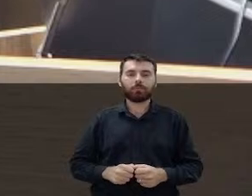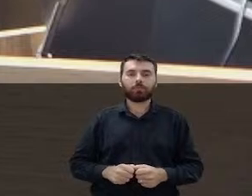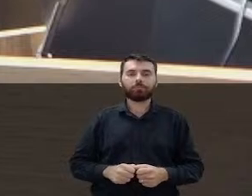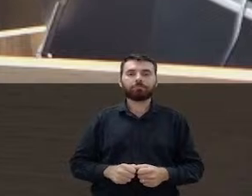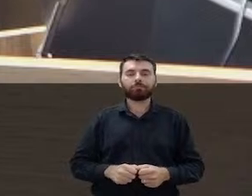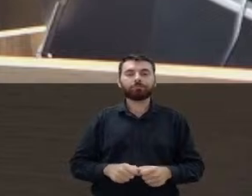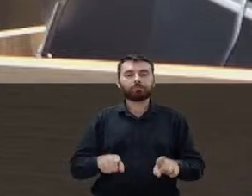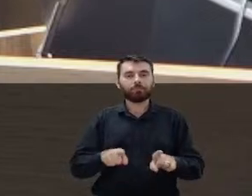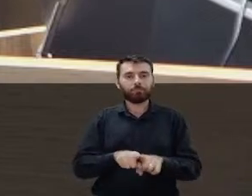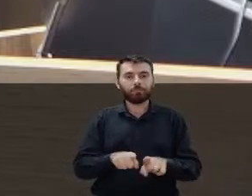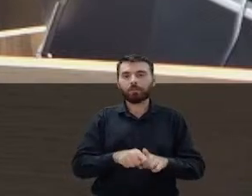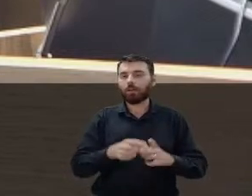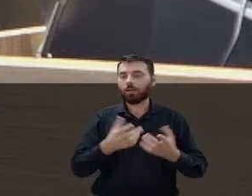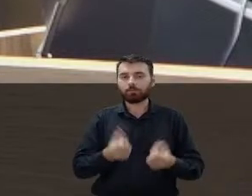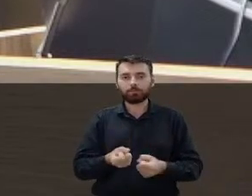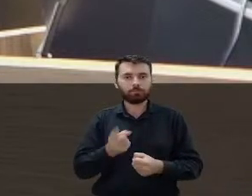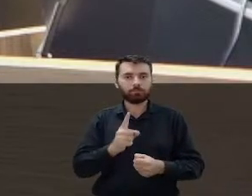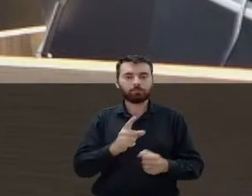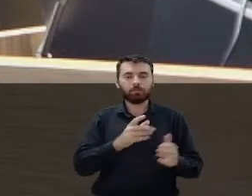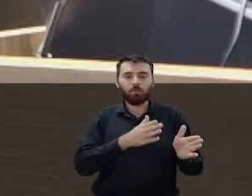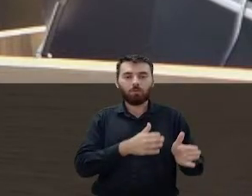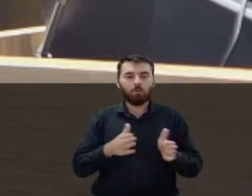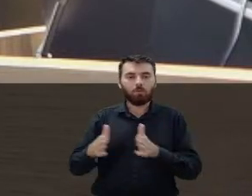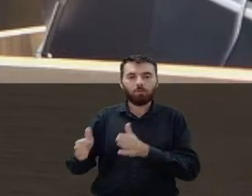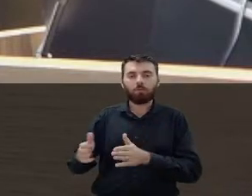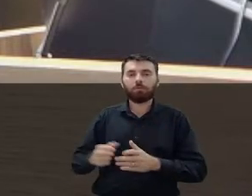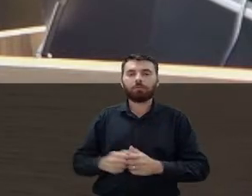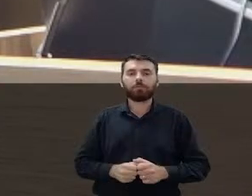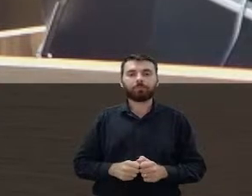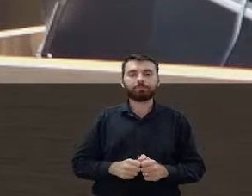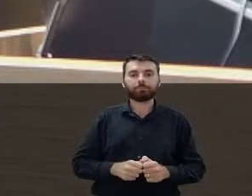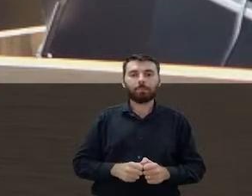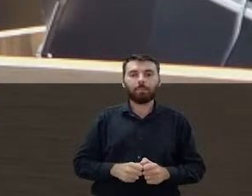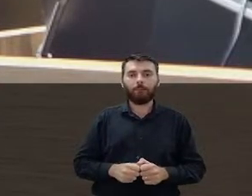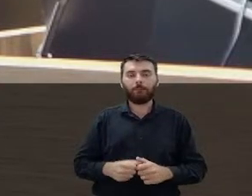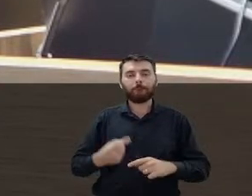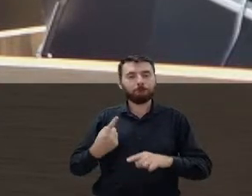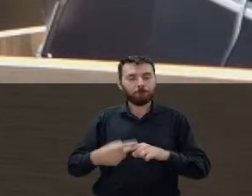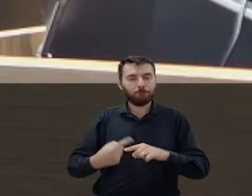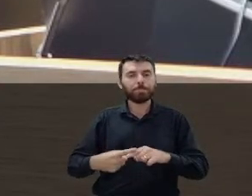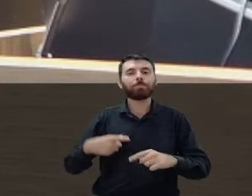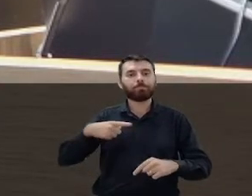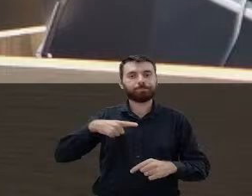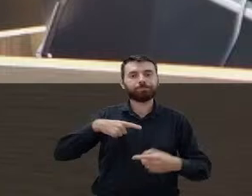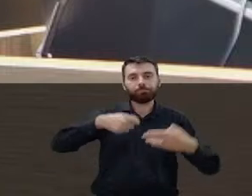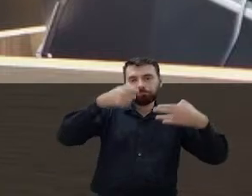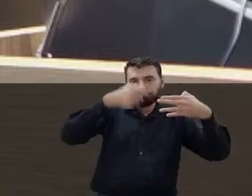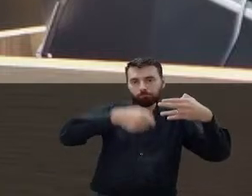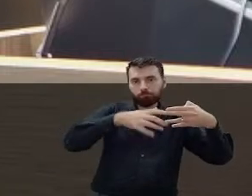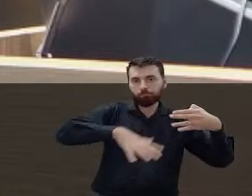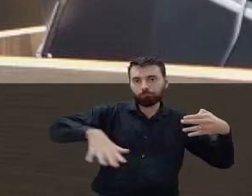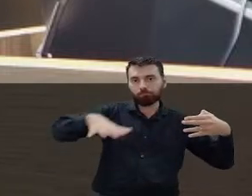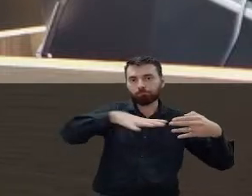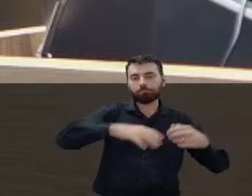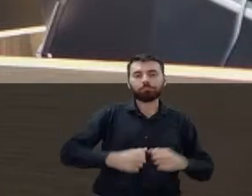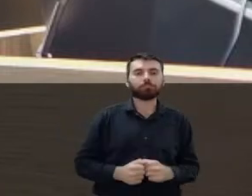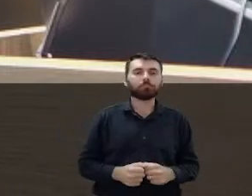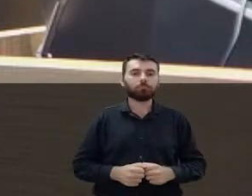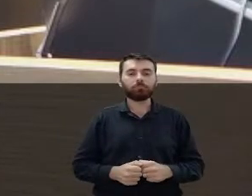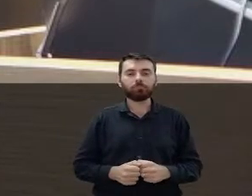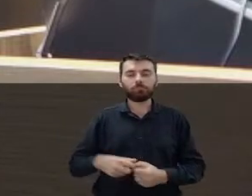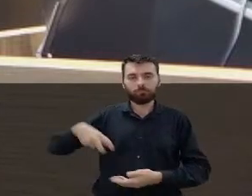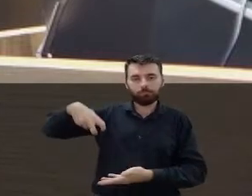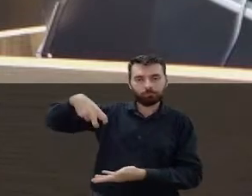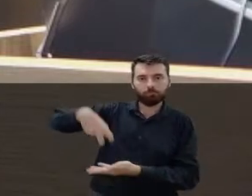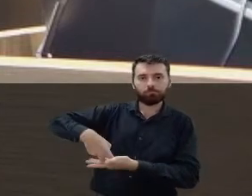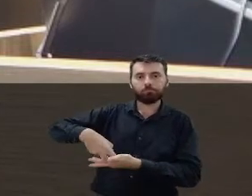provimento, matéria jurisprudencialmente, com precedente jurisprudencial. Limitação da condenação aos